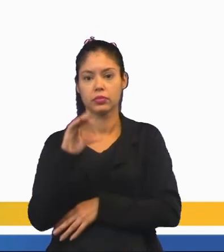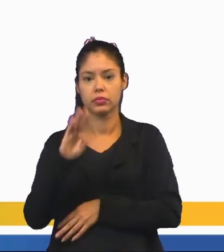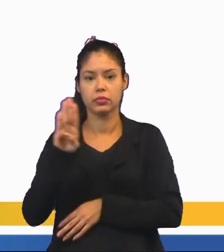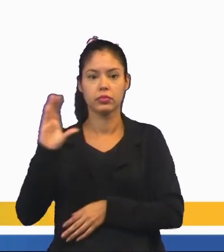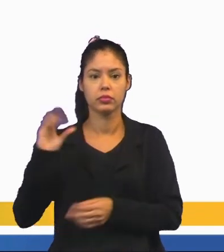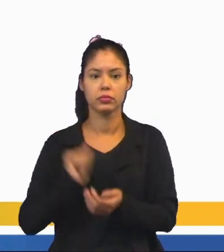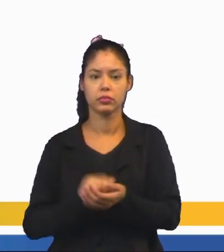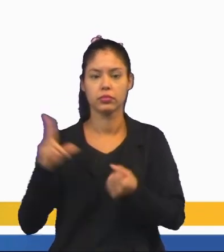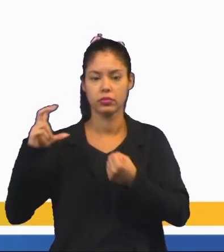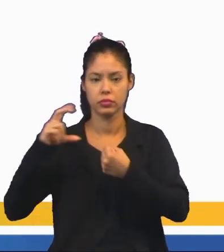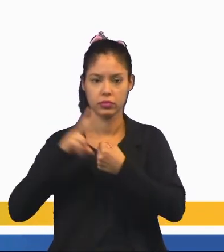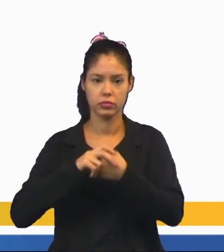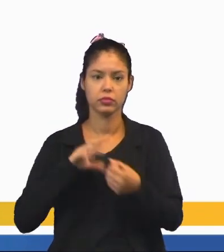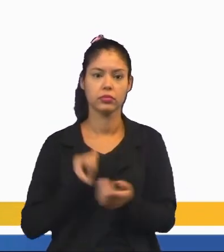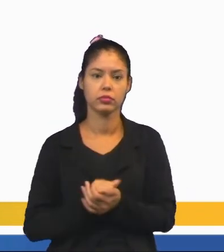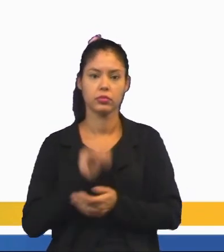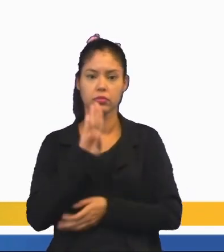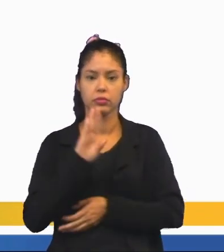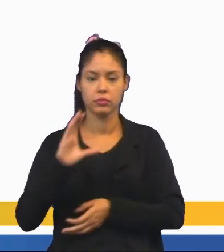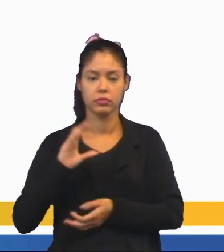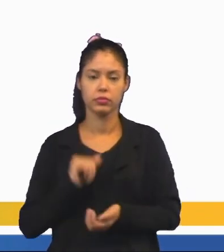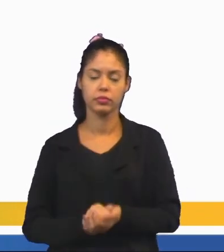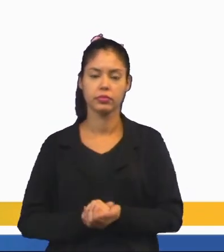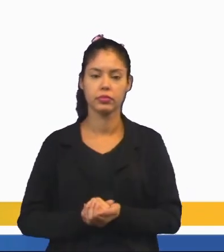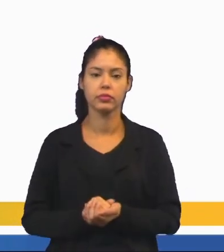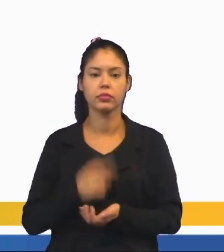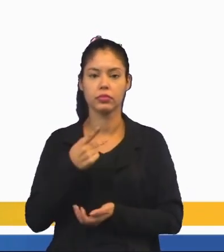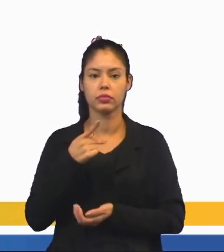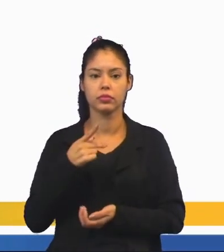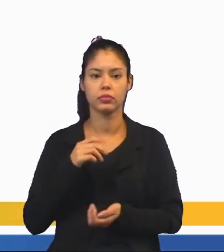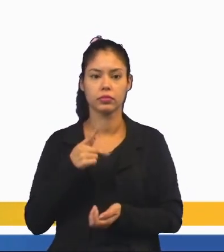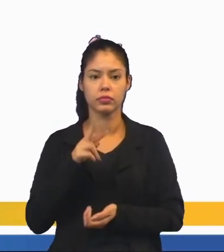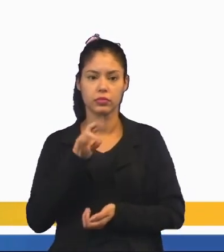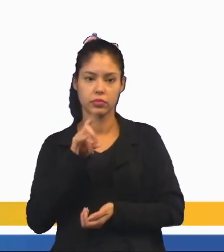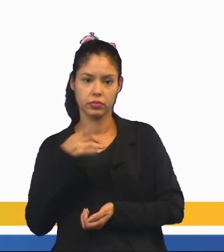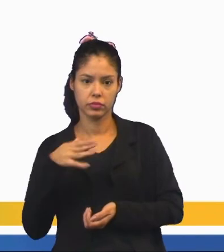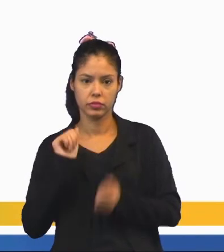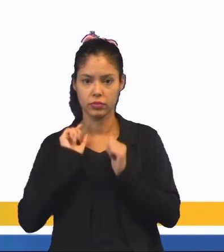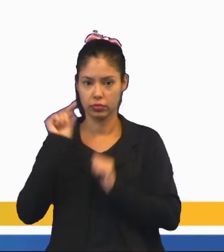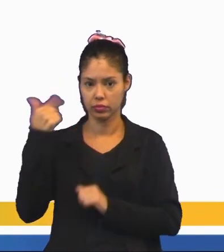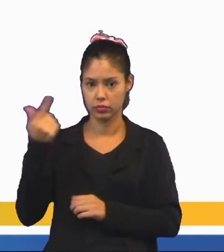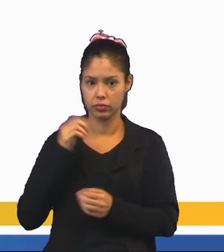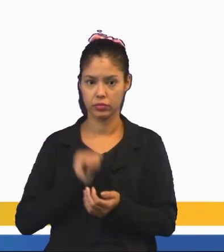hepatites virais. B e C, profilaxia